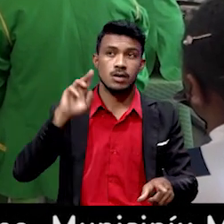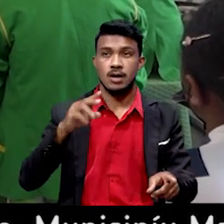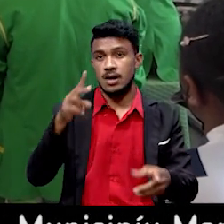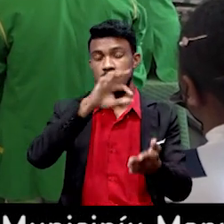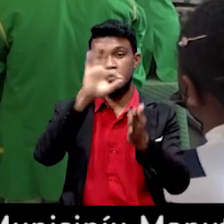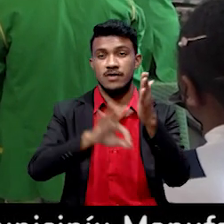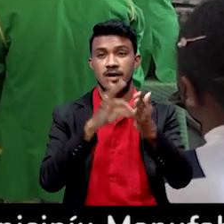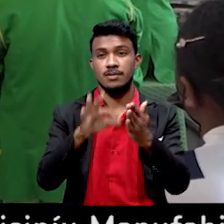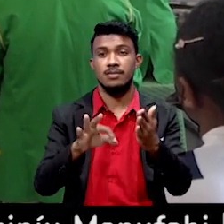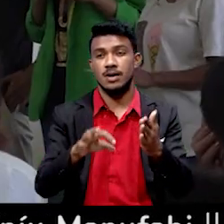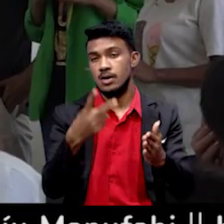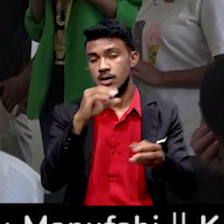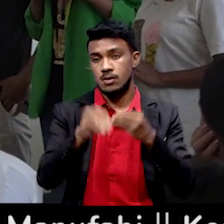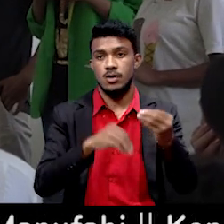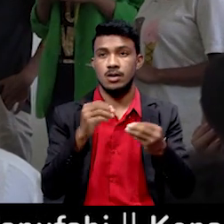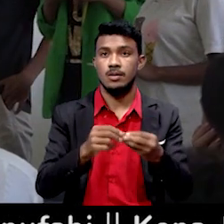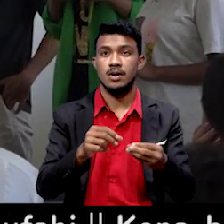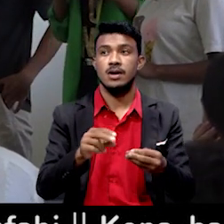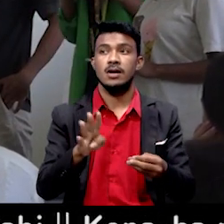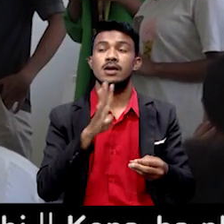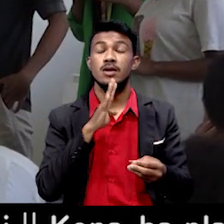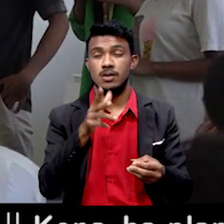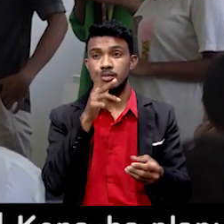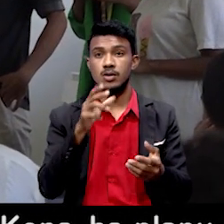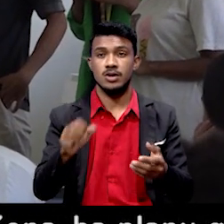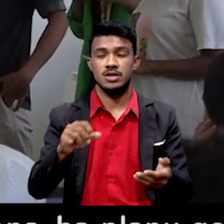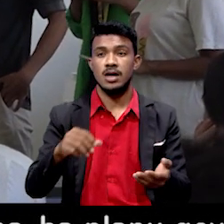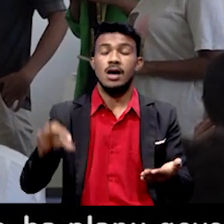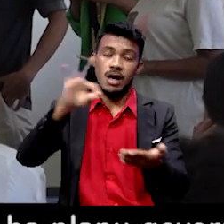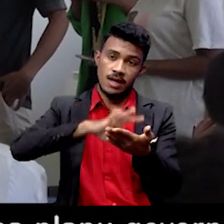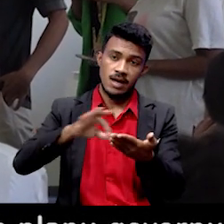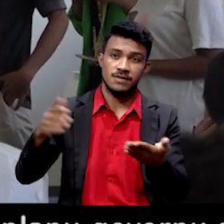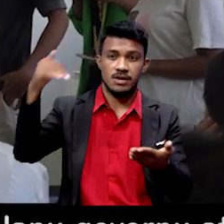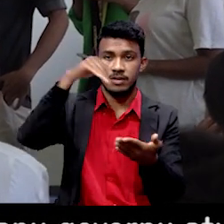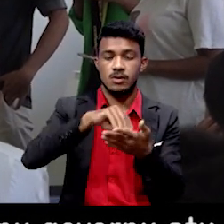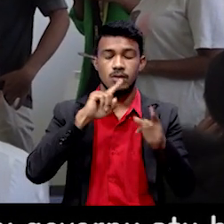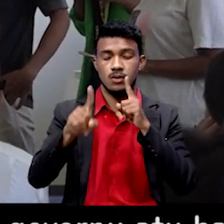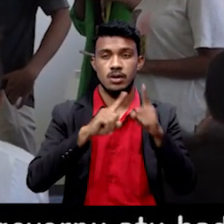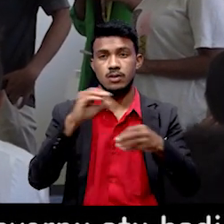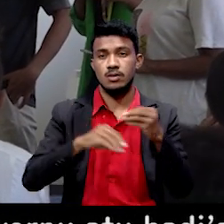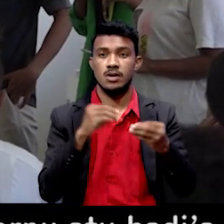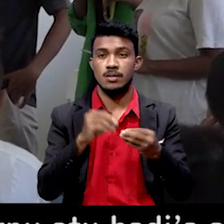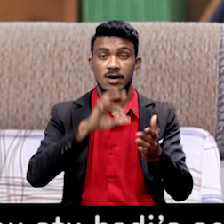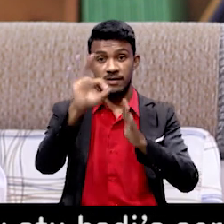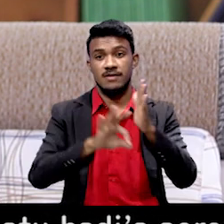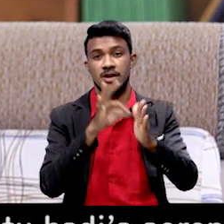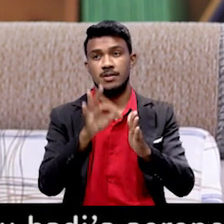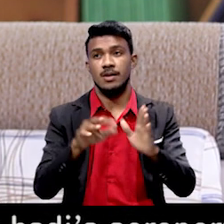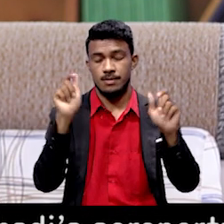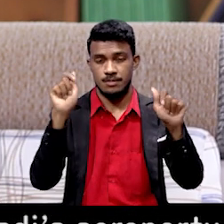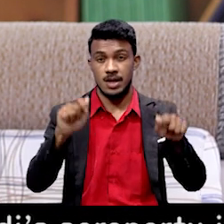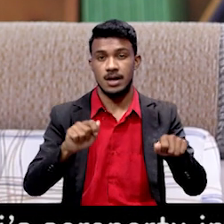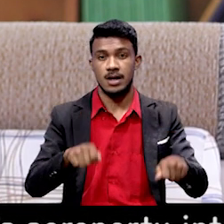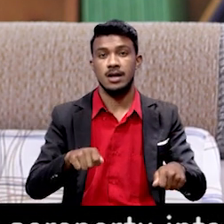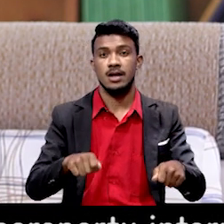bada e depois haruka sira hakere que filafali conoba filme ne ou qualia filafali conoba filme ne ha ne